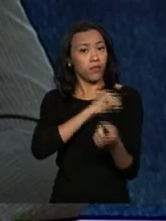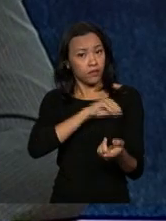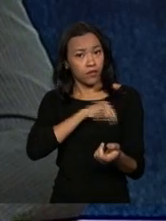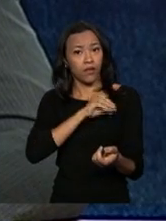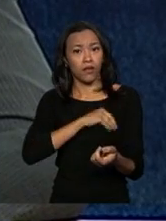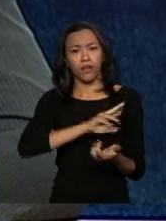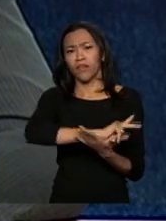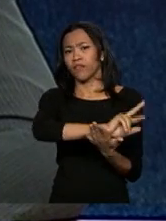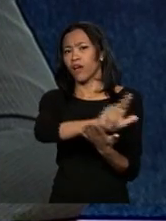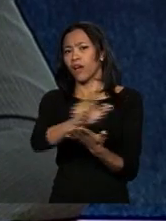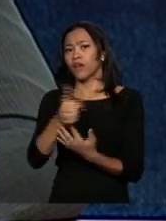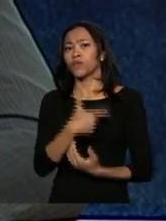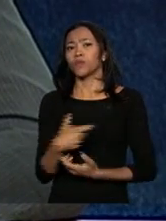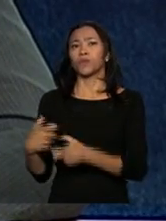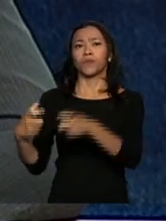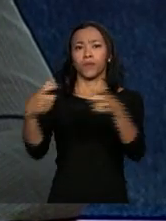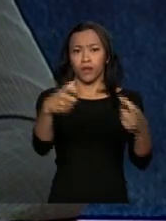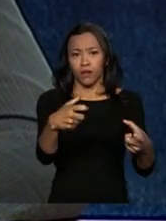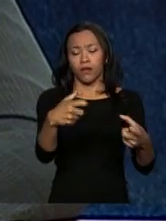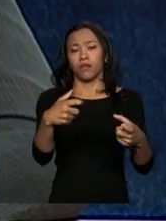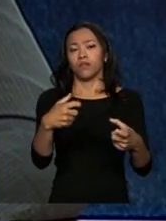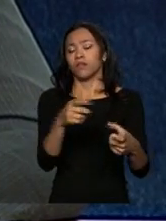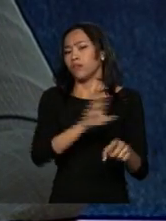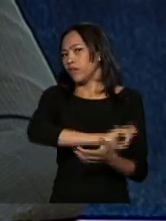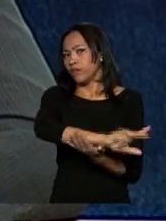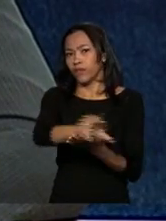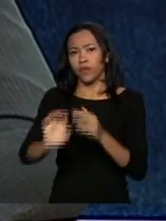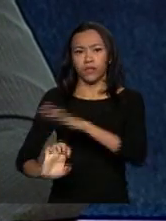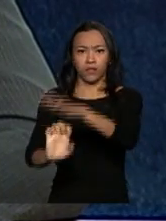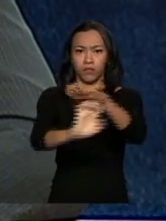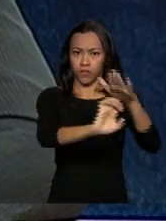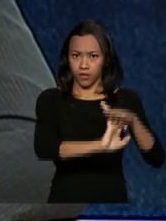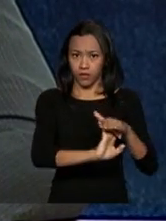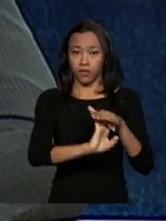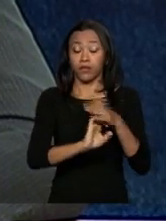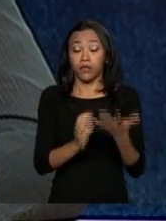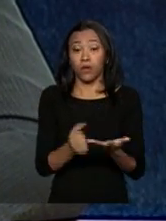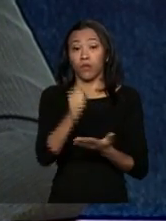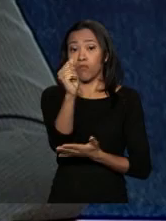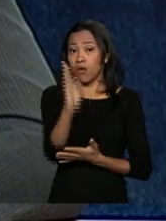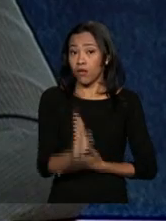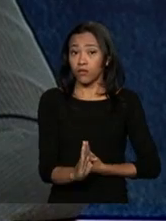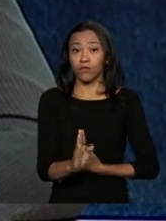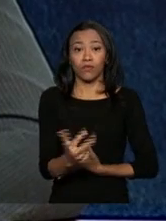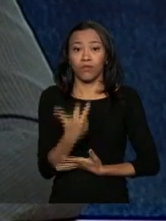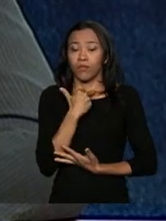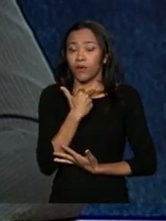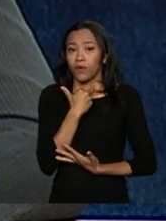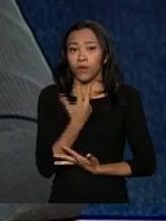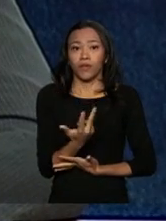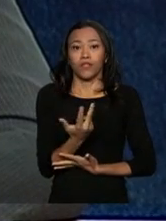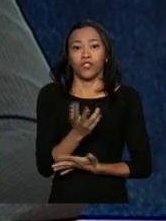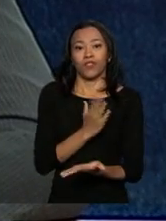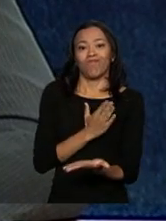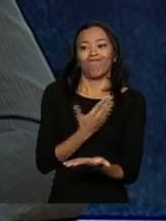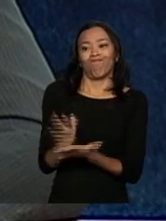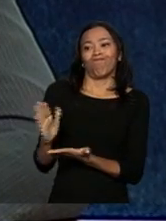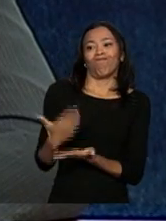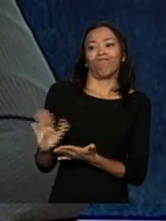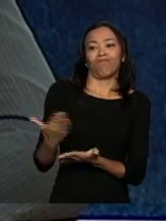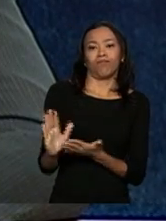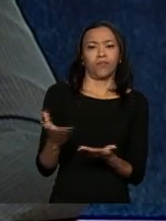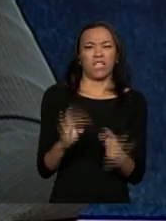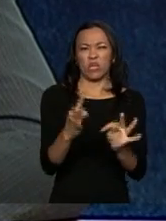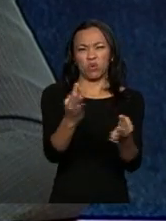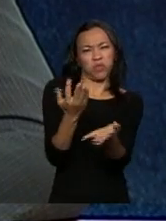localidades e nos mais diversos setores né Eh o Brasil não pode prescindir desse tipo de iniciativa